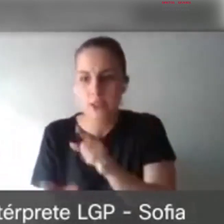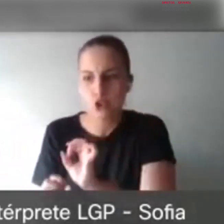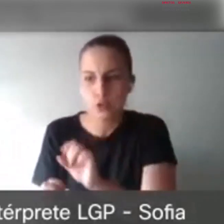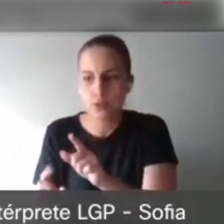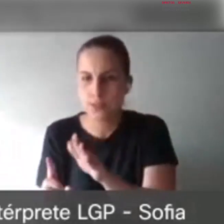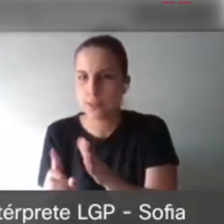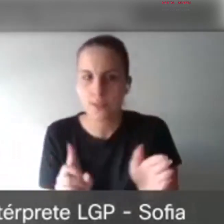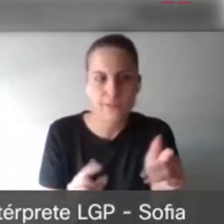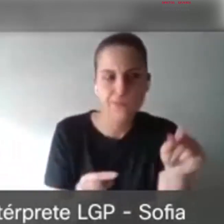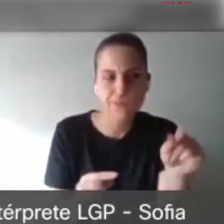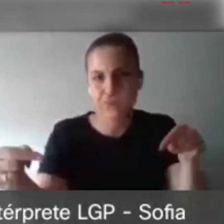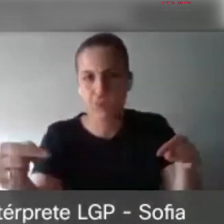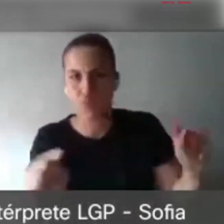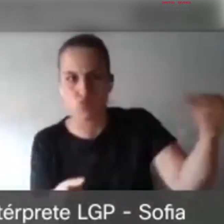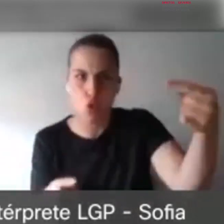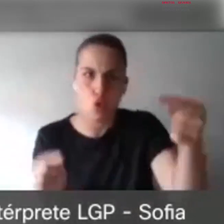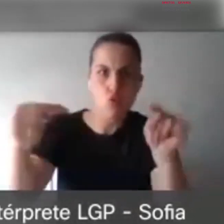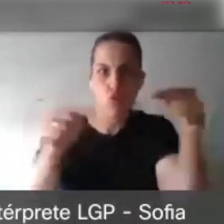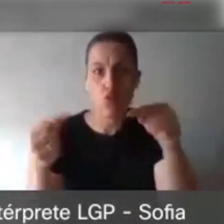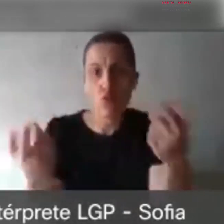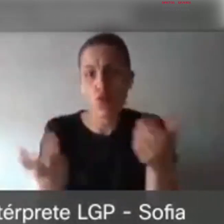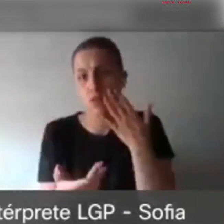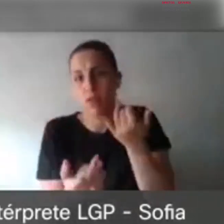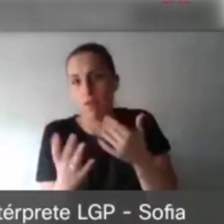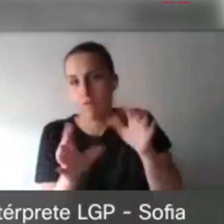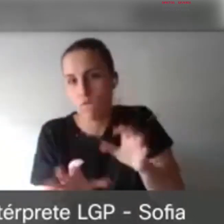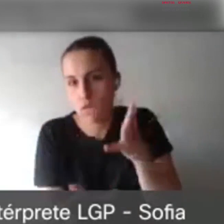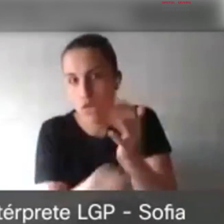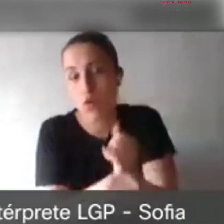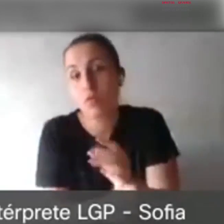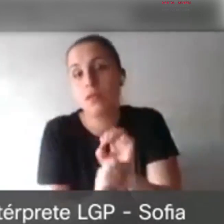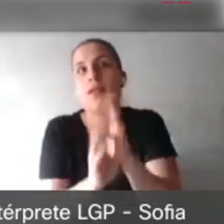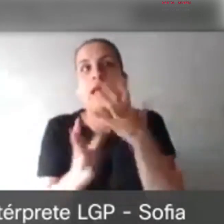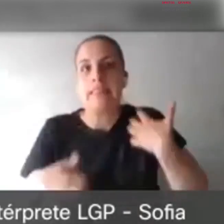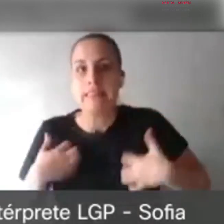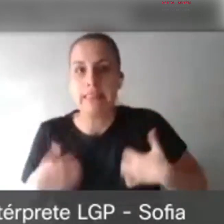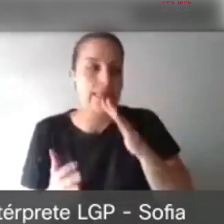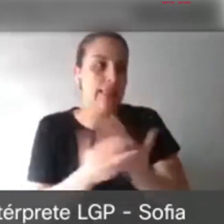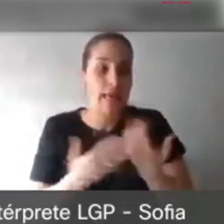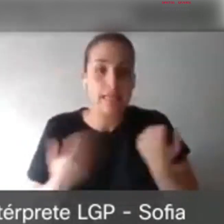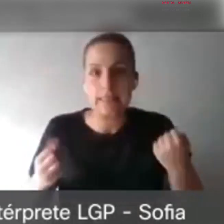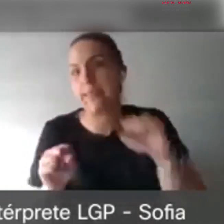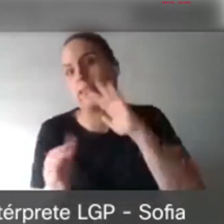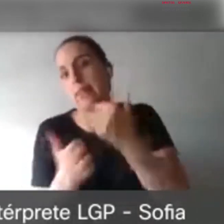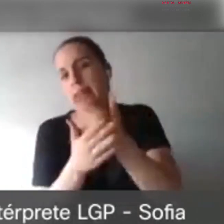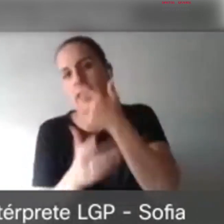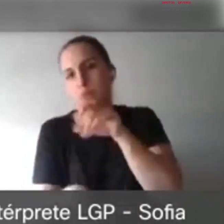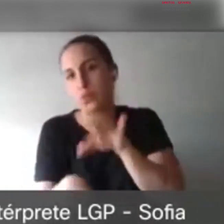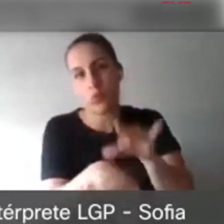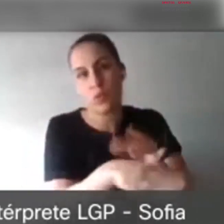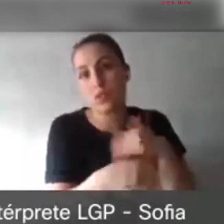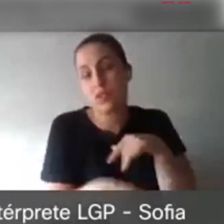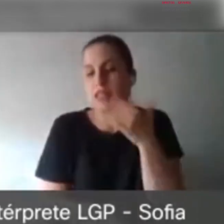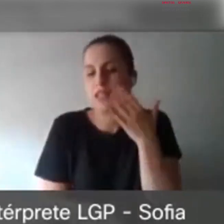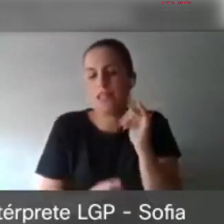mitigar esta restrição, que obviamente cria ansiedade, cria stress nos doentes, e portanto nós tentamos mitigar isso